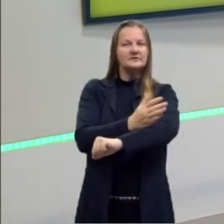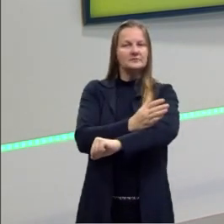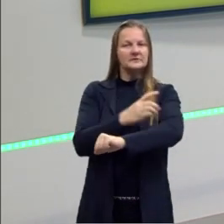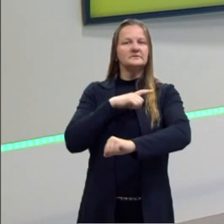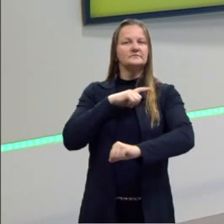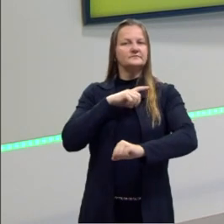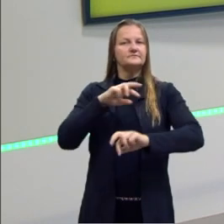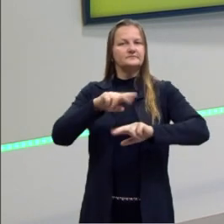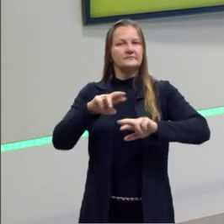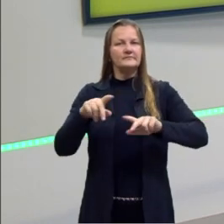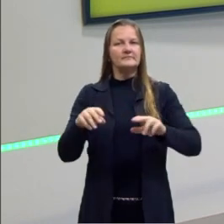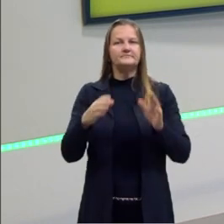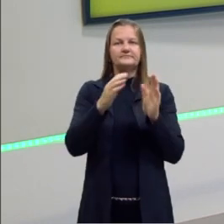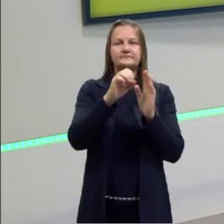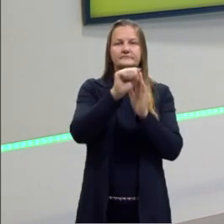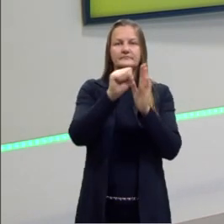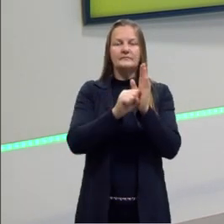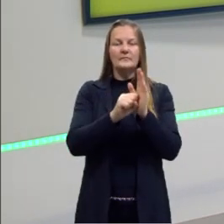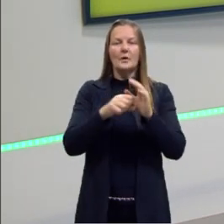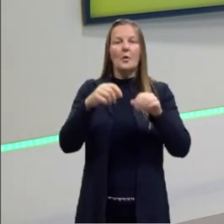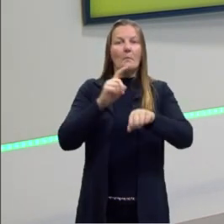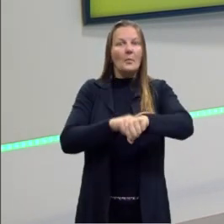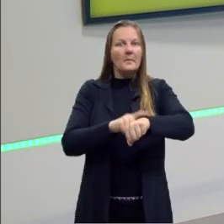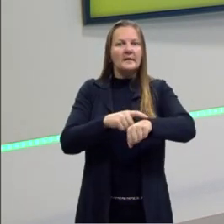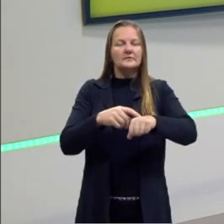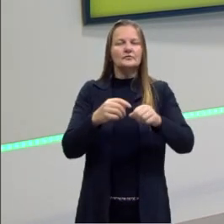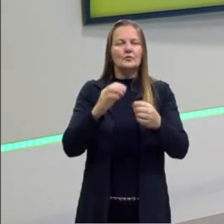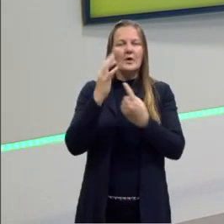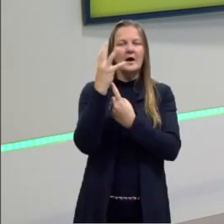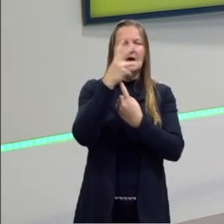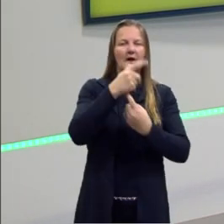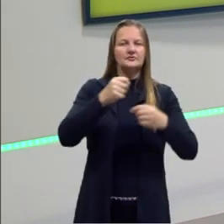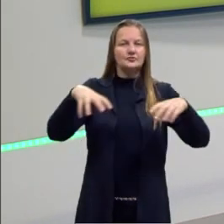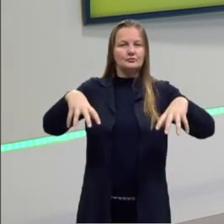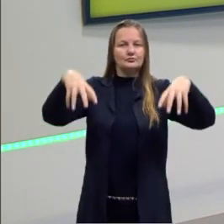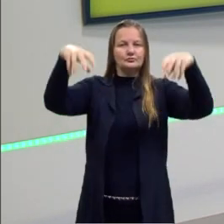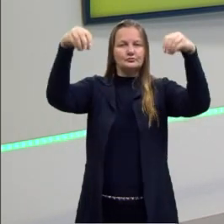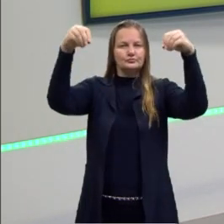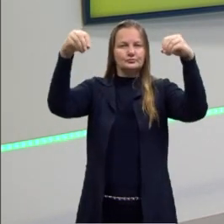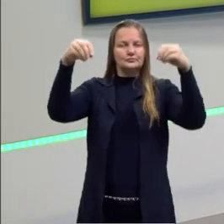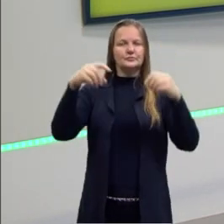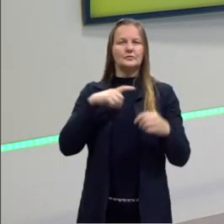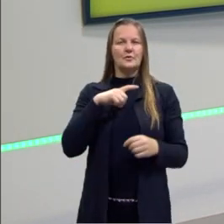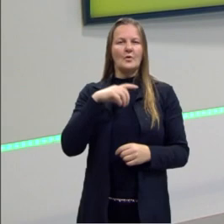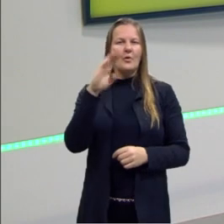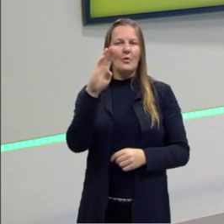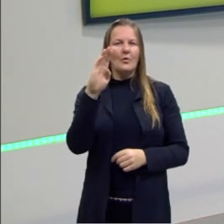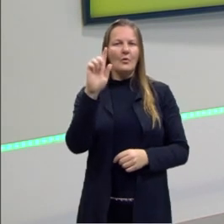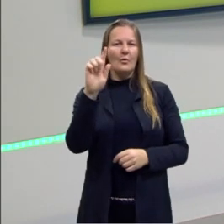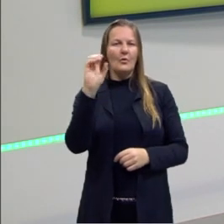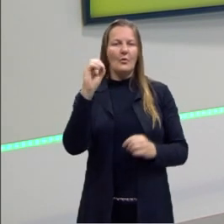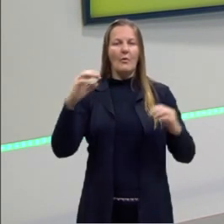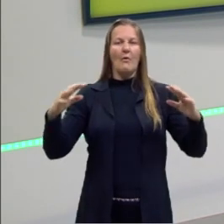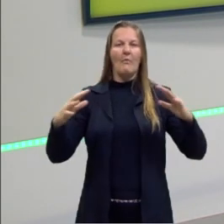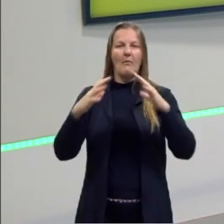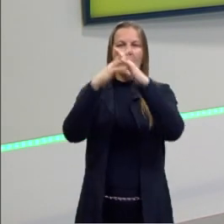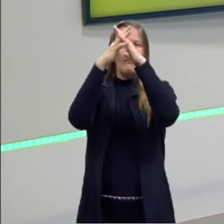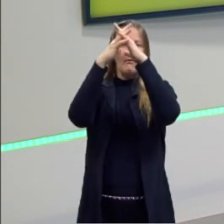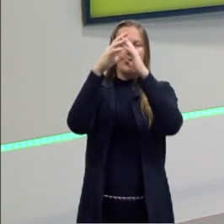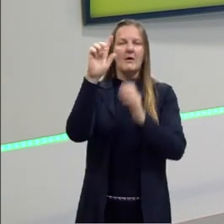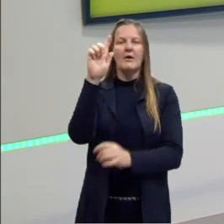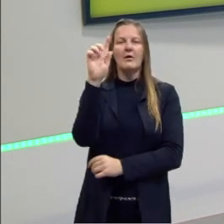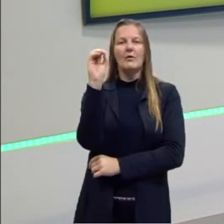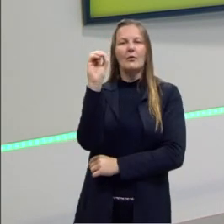gente teve o período gótico né aqui alterou muito principalmente a arquitetura